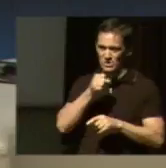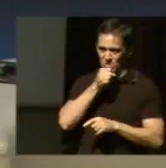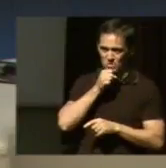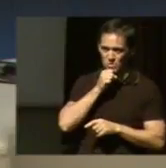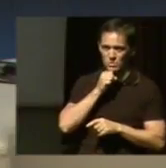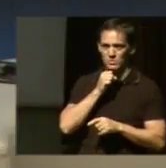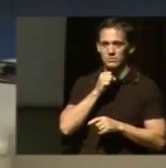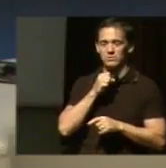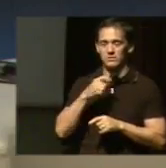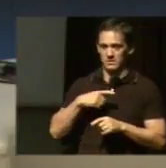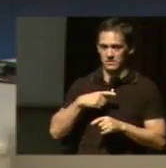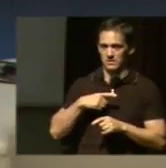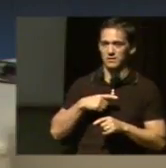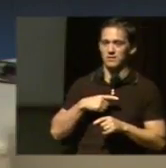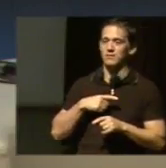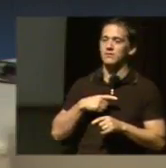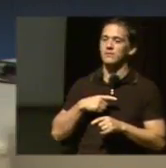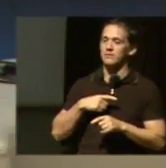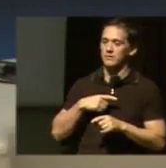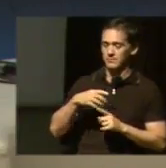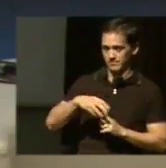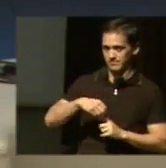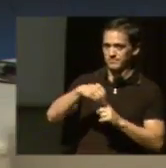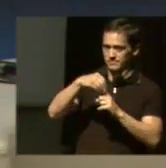provoca é importante de lembrar.